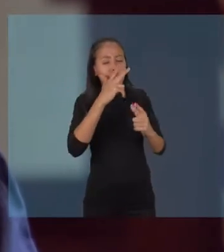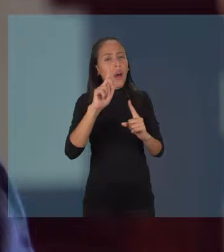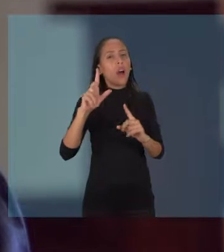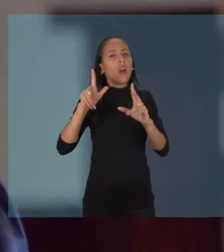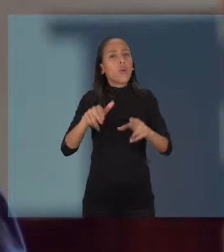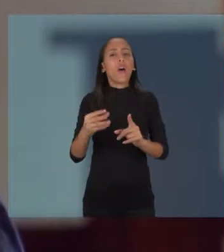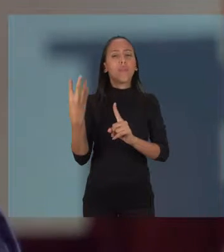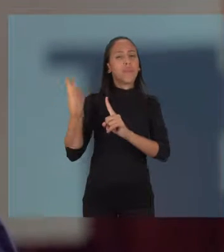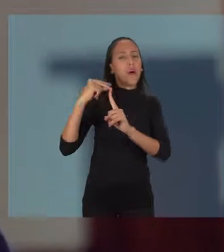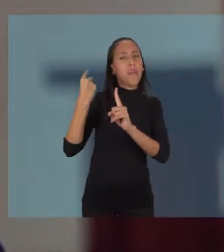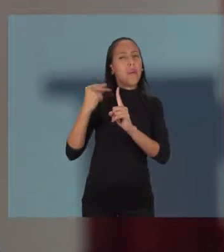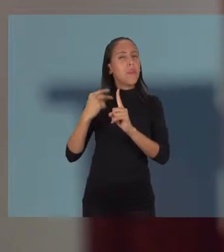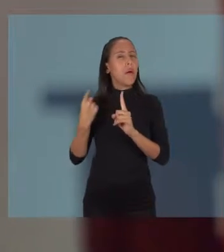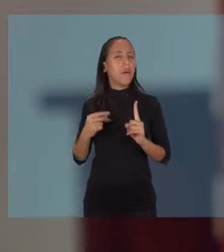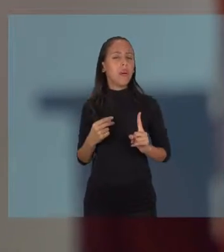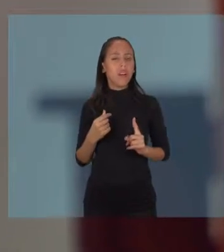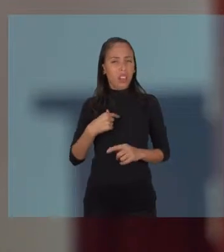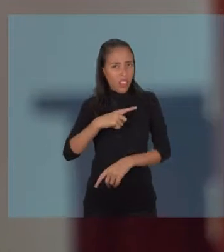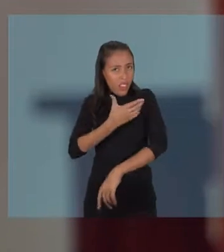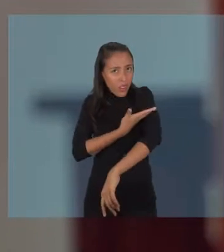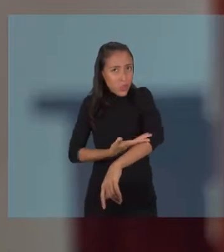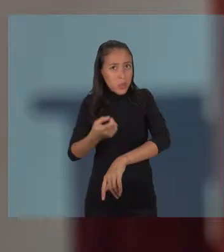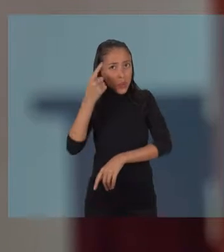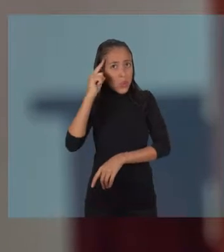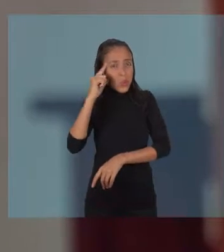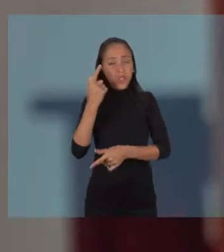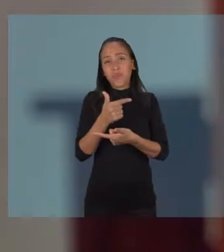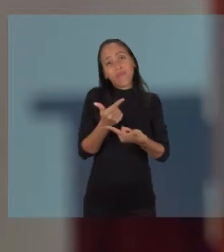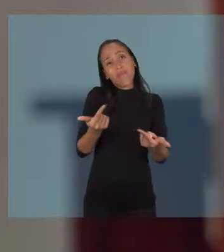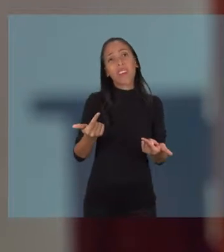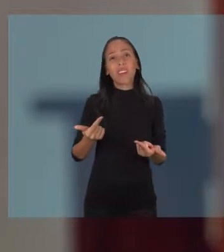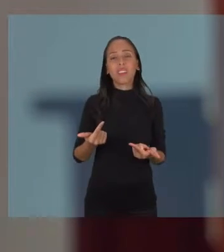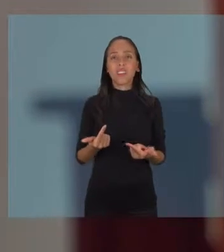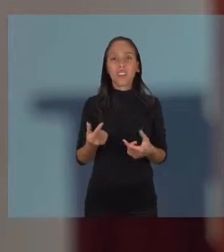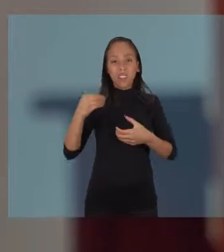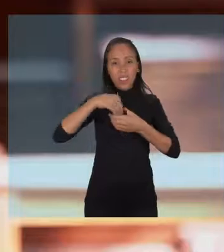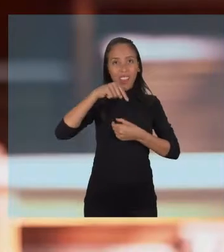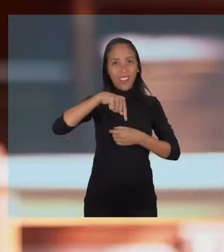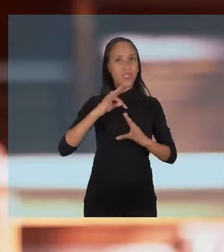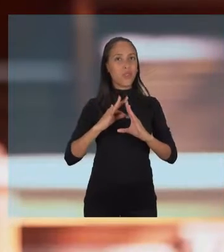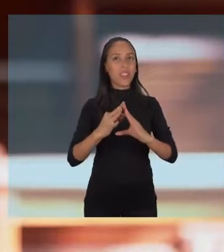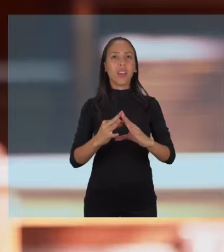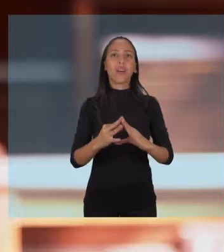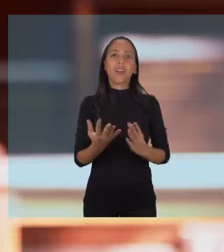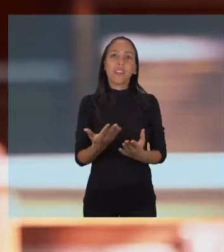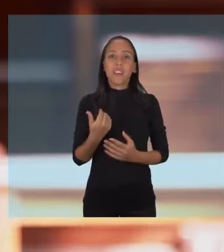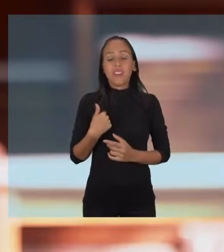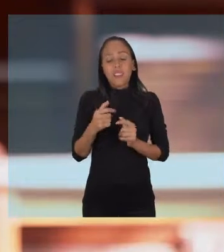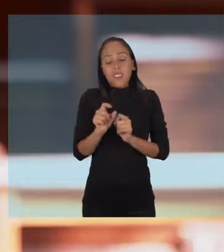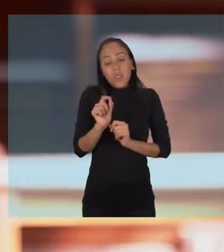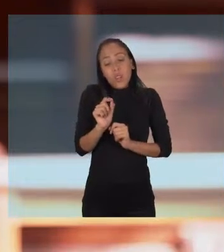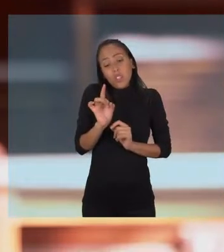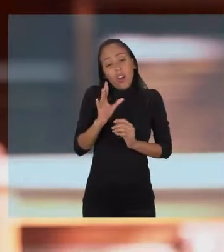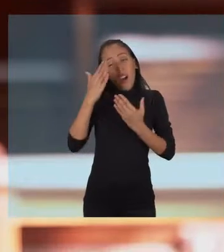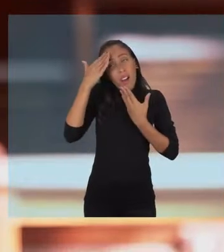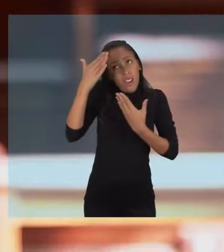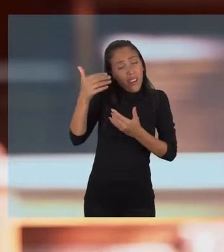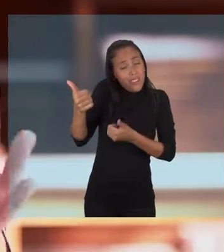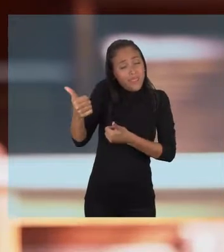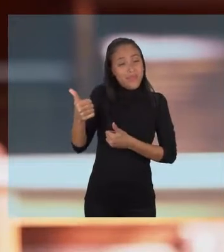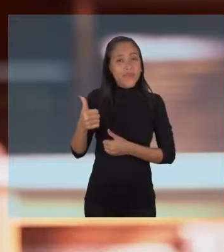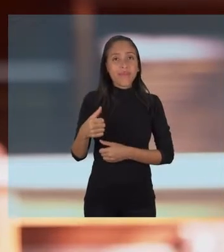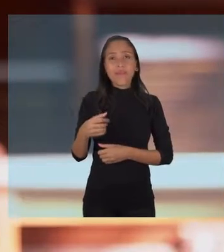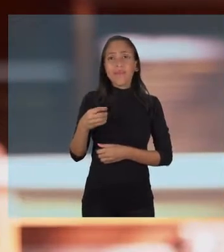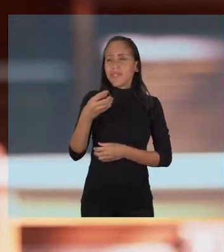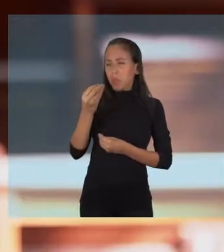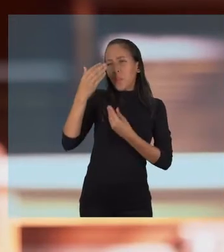gente não está acostumada no nosso convívio, né? Ou dentro do templo. Então a gente agradece. Obrigada